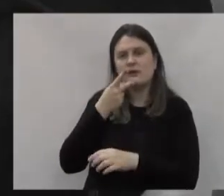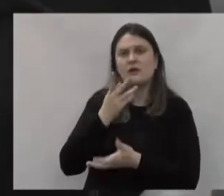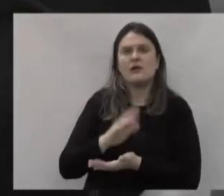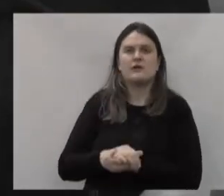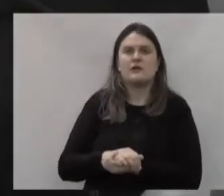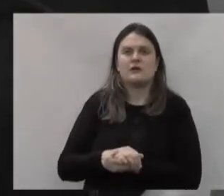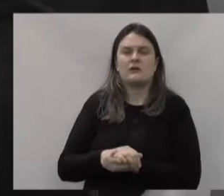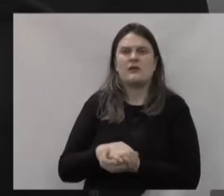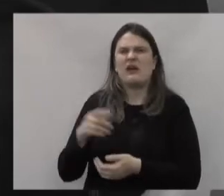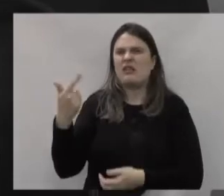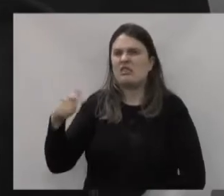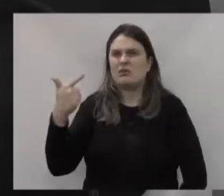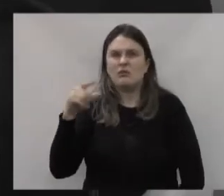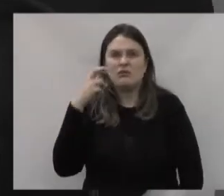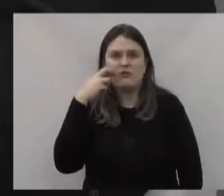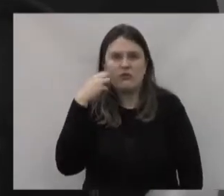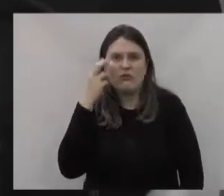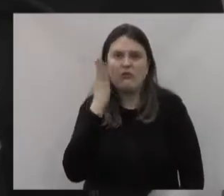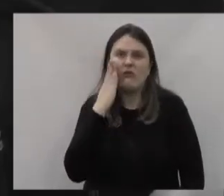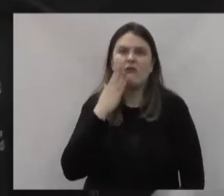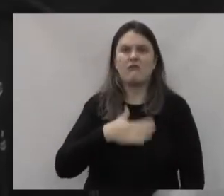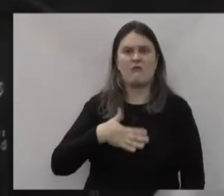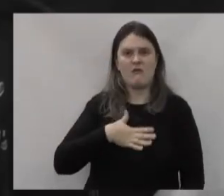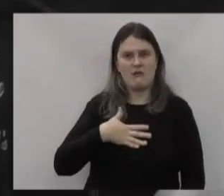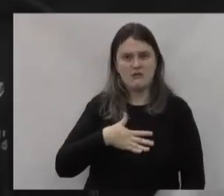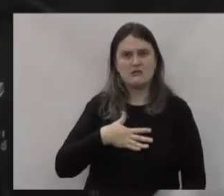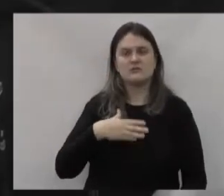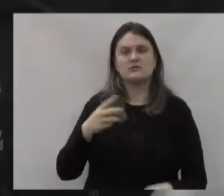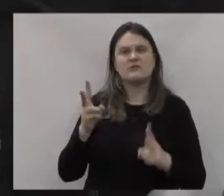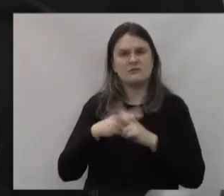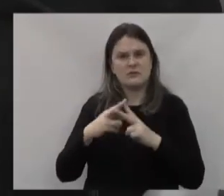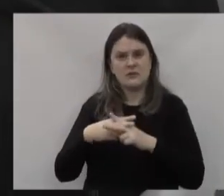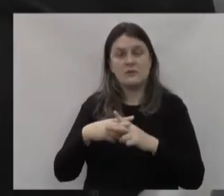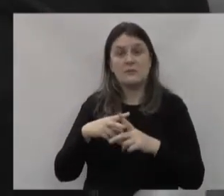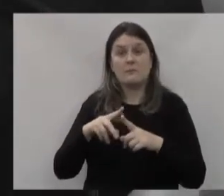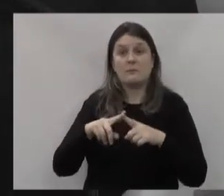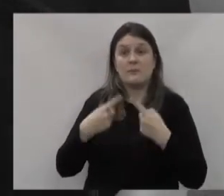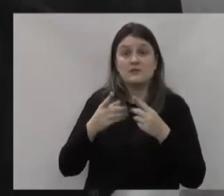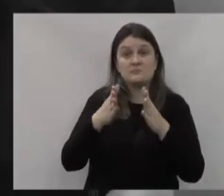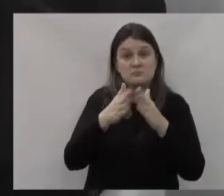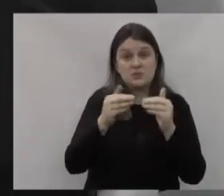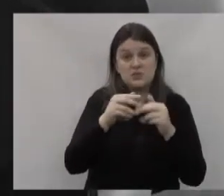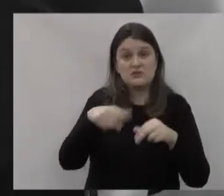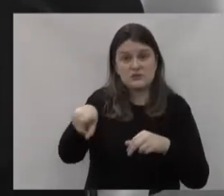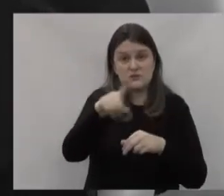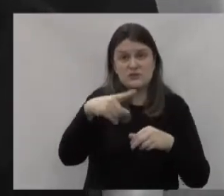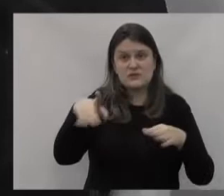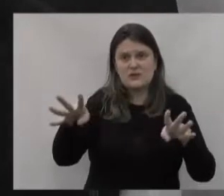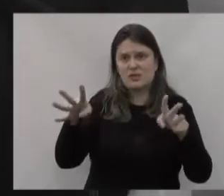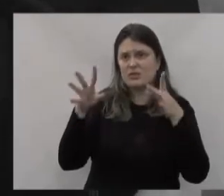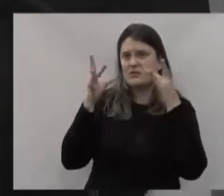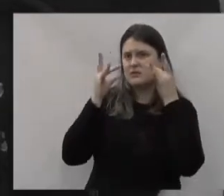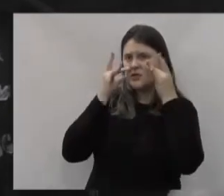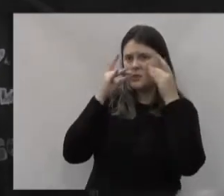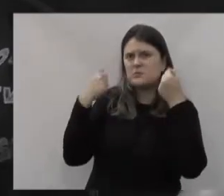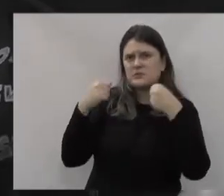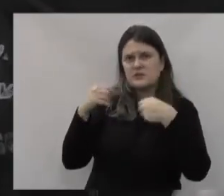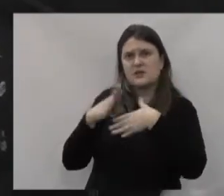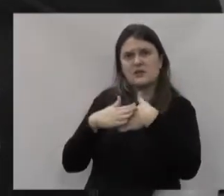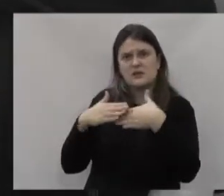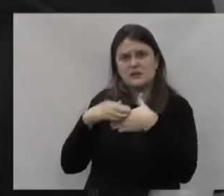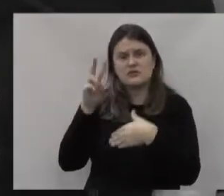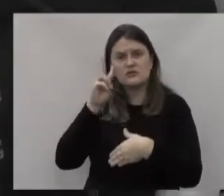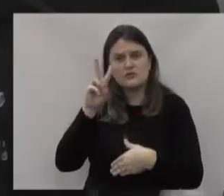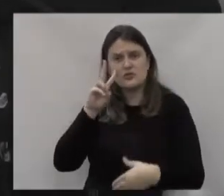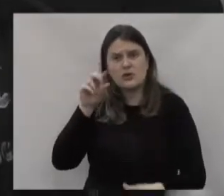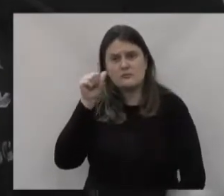né? É sem vergonha, gosta de apanhar. Mas eu peço que vocês prestem com atenção e carinho a história